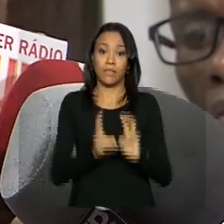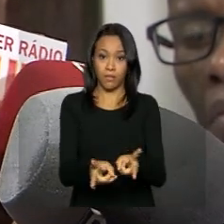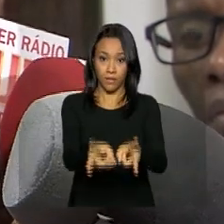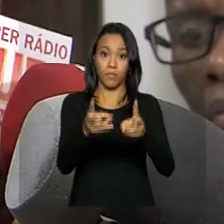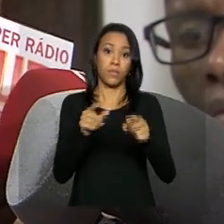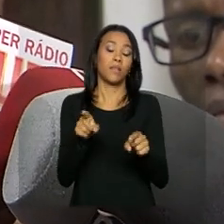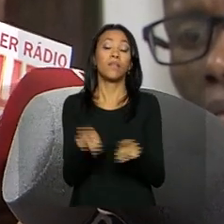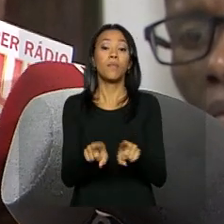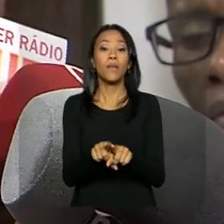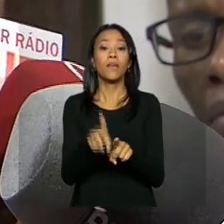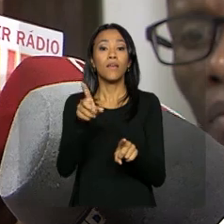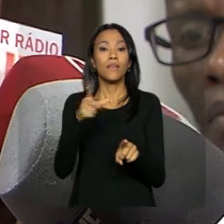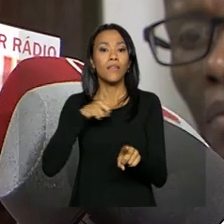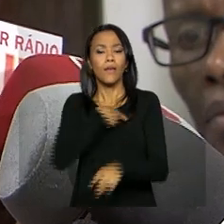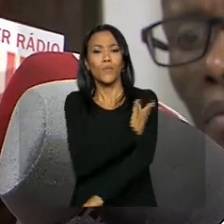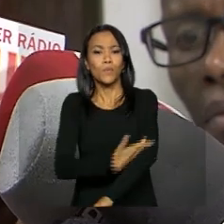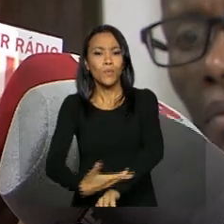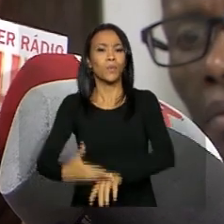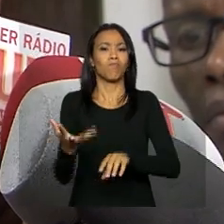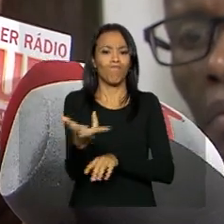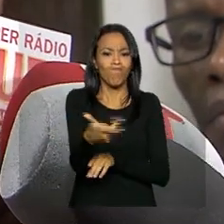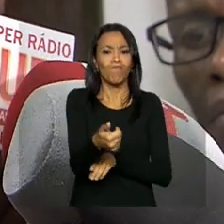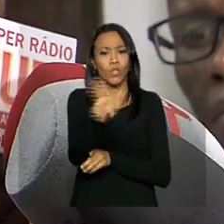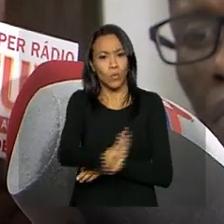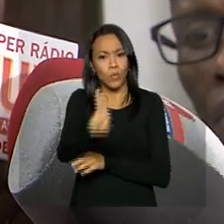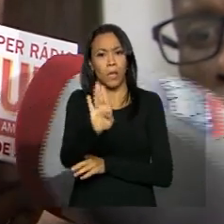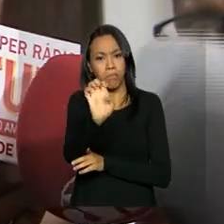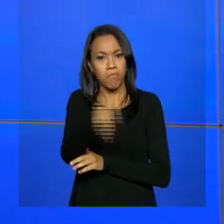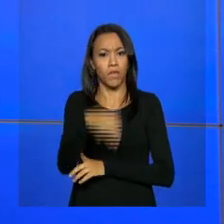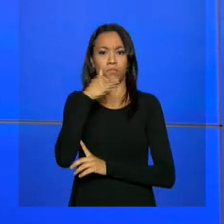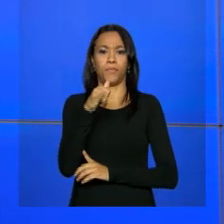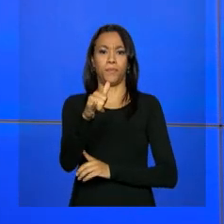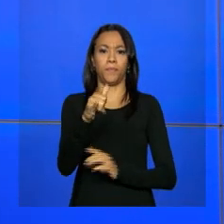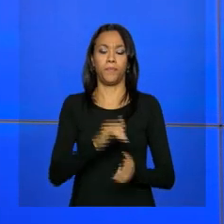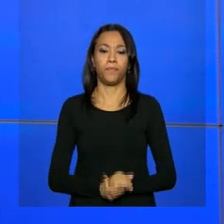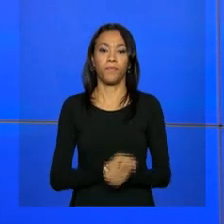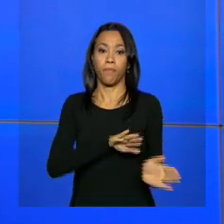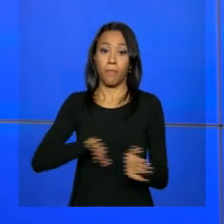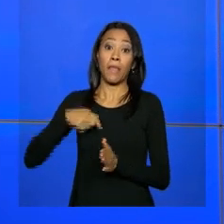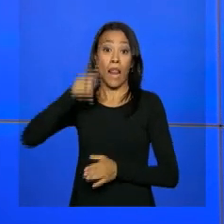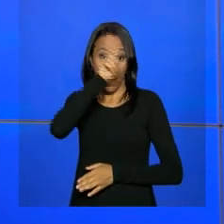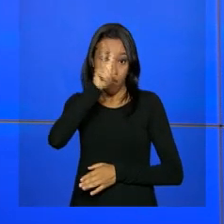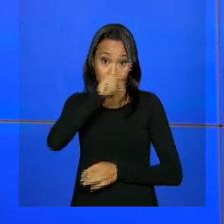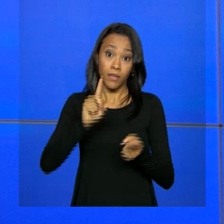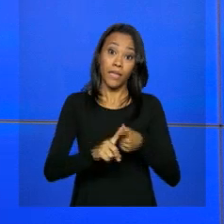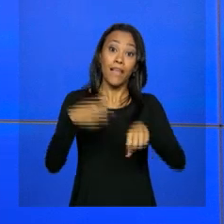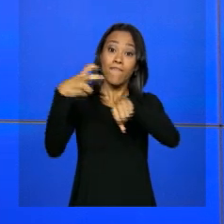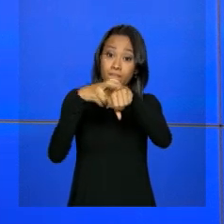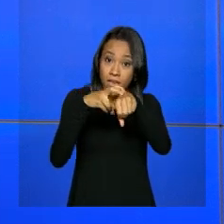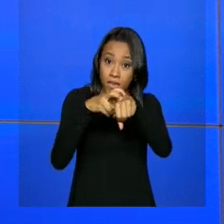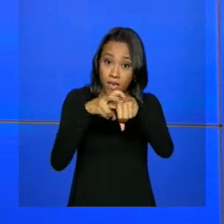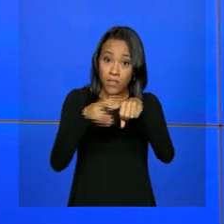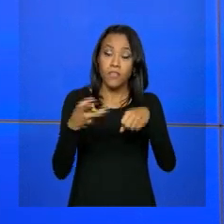buscar sempre práticas eficientes no consumo de energia elétrica Lembrando que na bandeira verde não